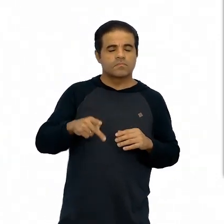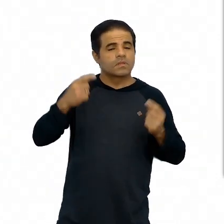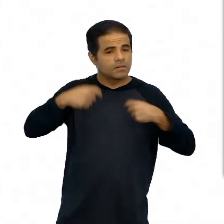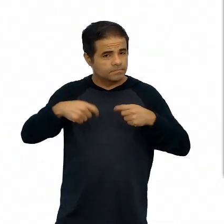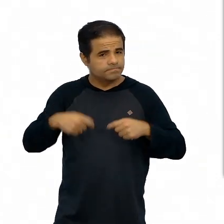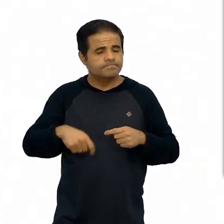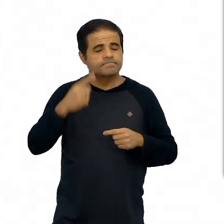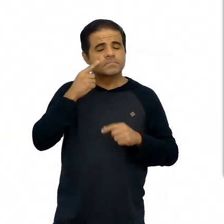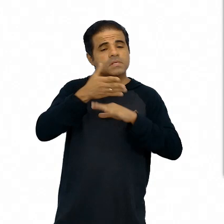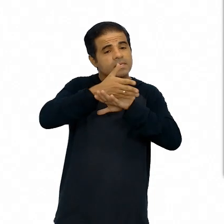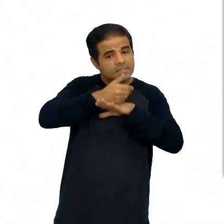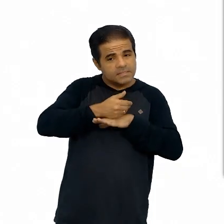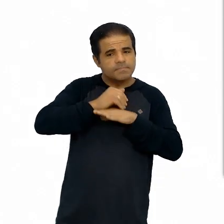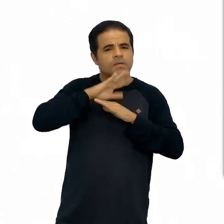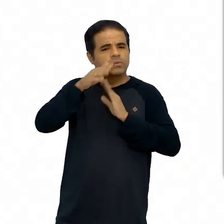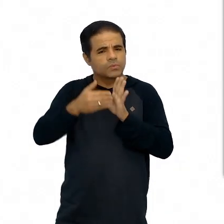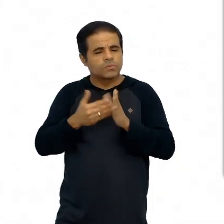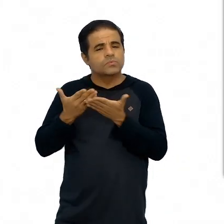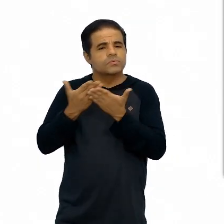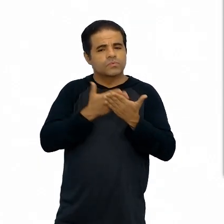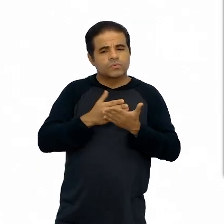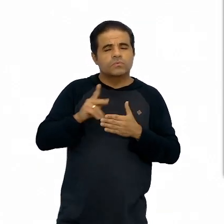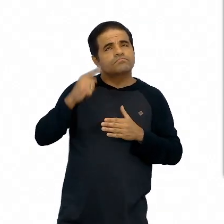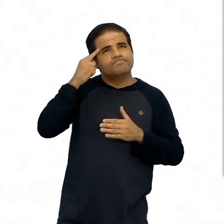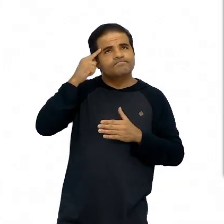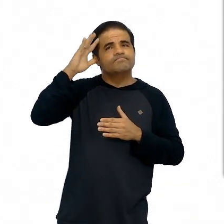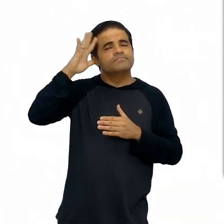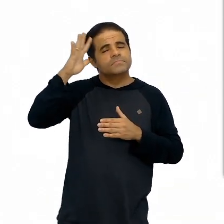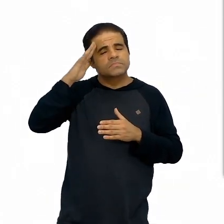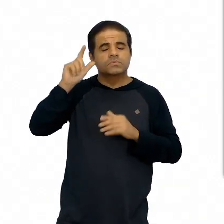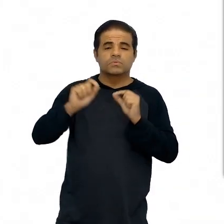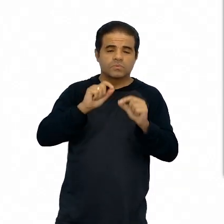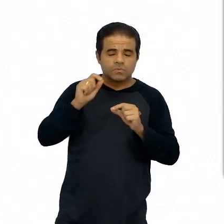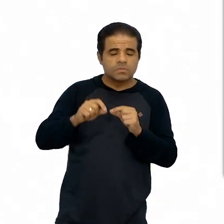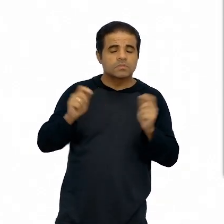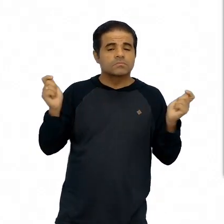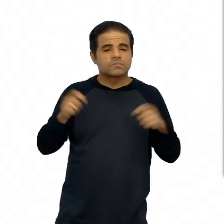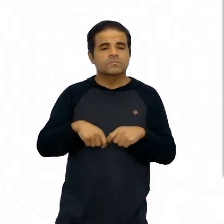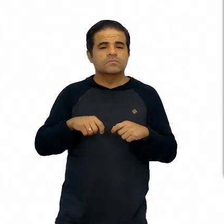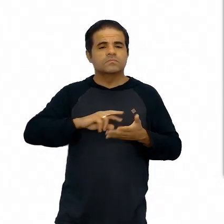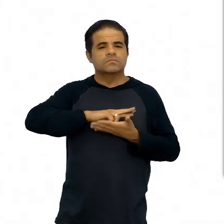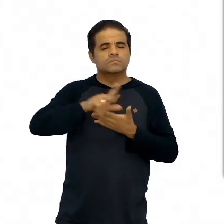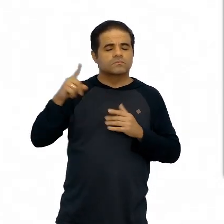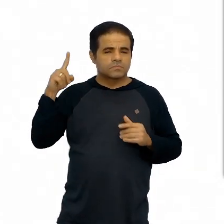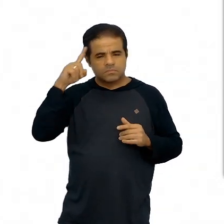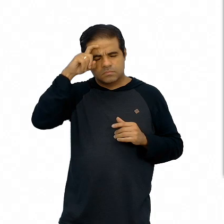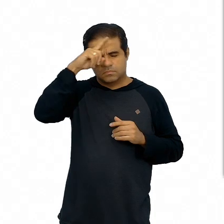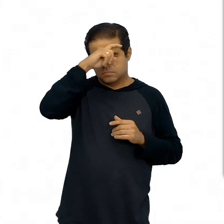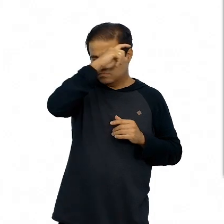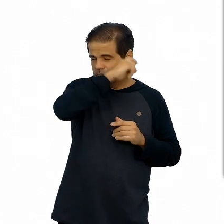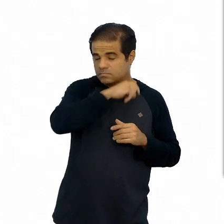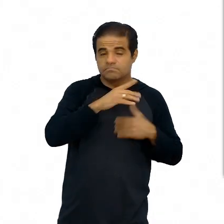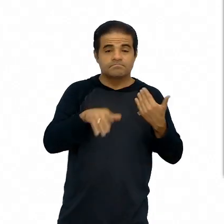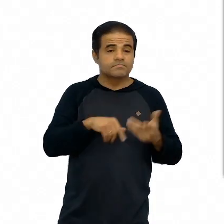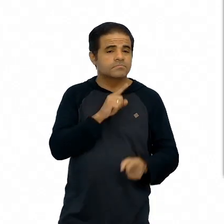devem antecipar o que os estudantes vão pensar, suas possíveis dificuldades, o que vão achar